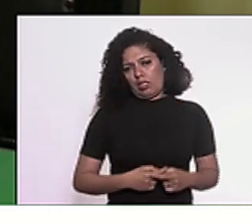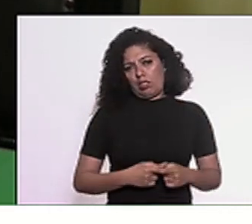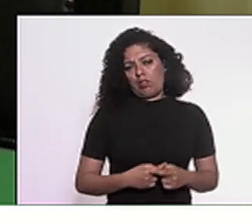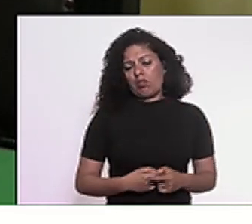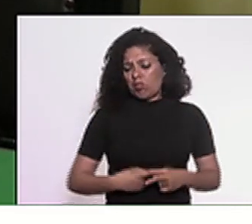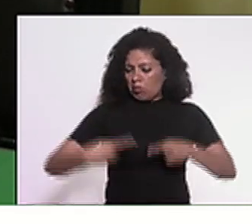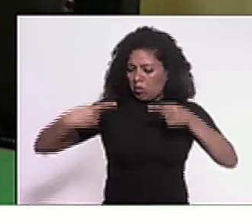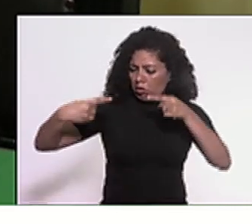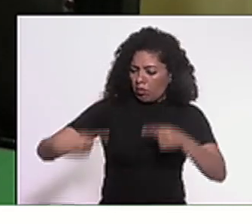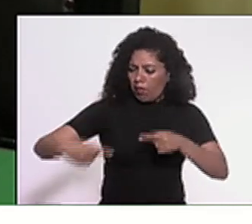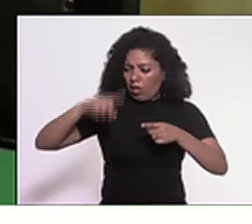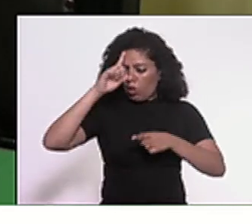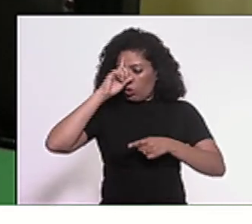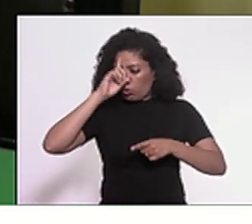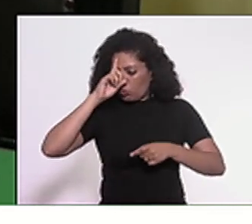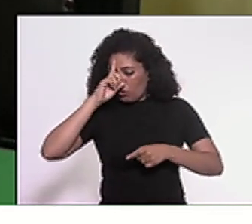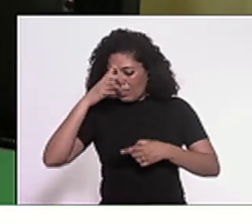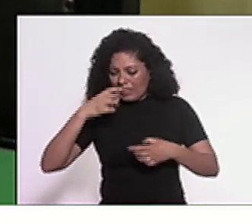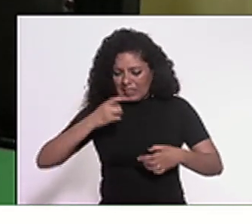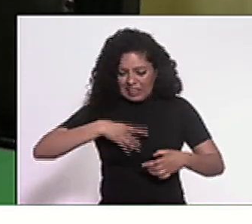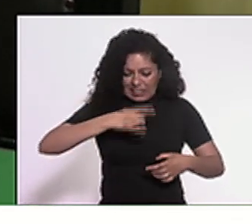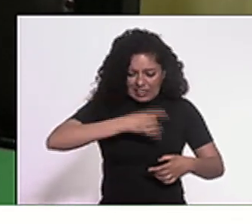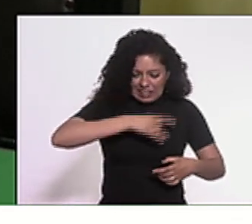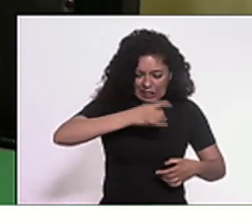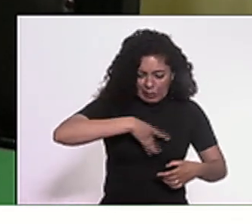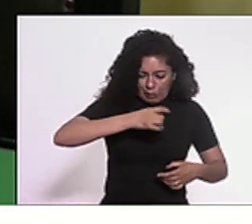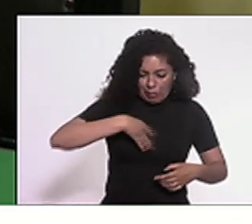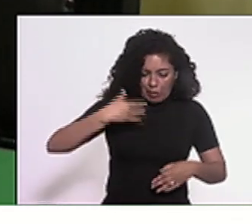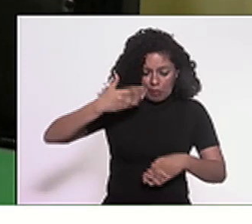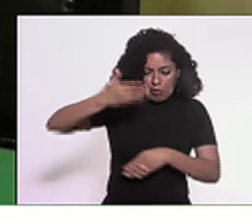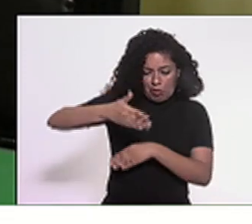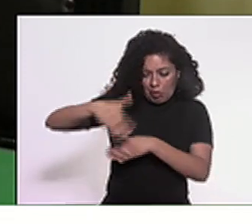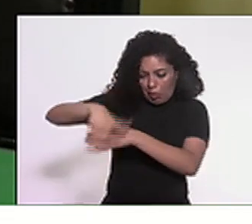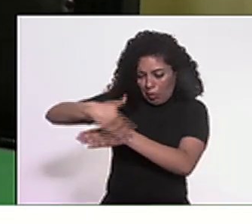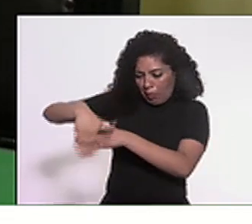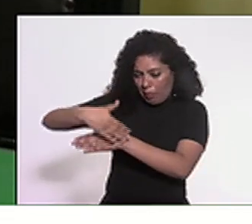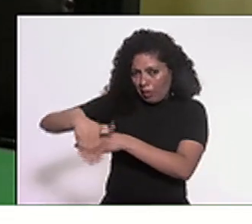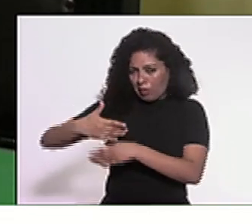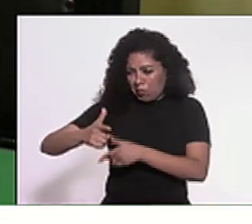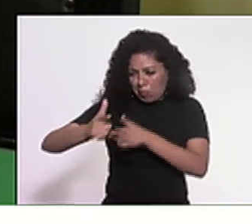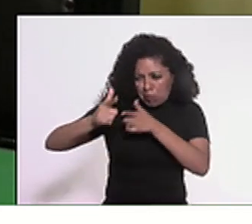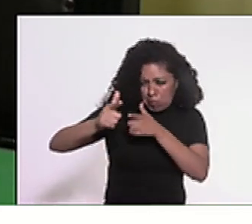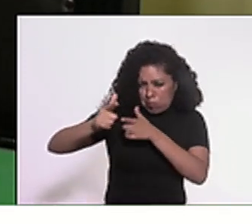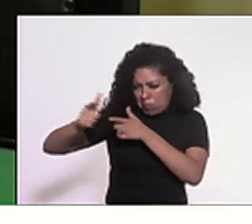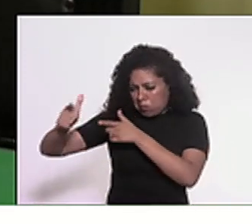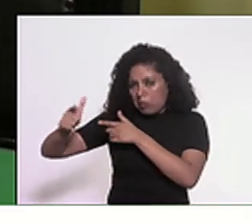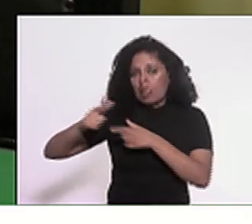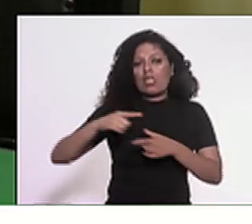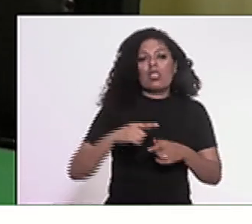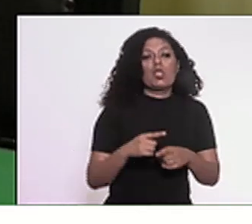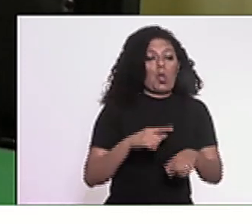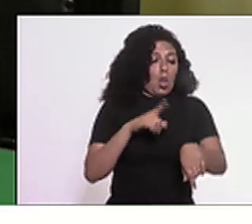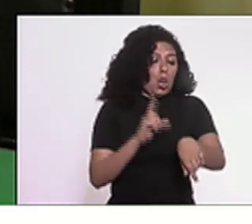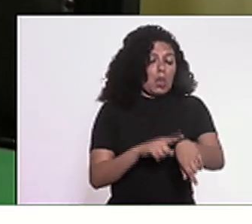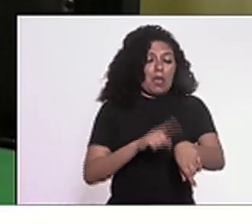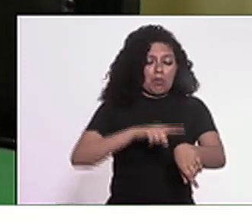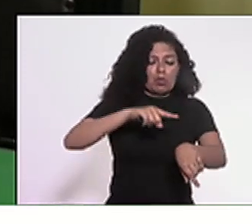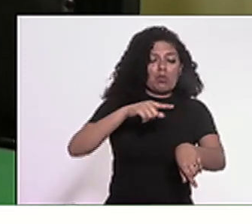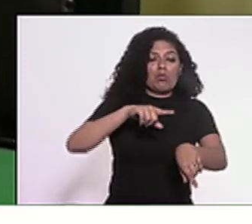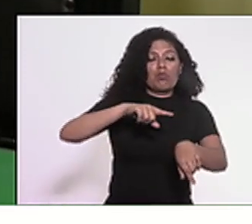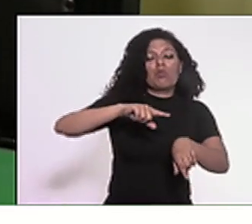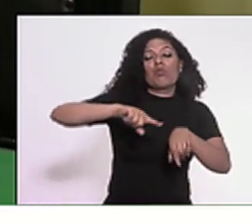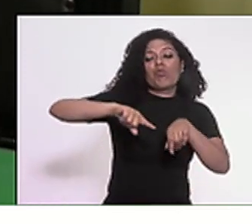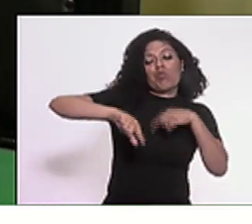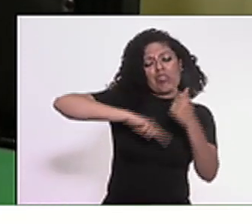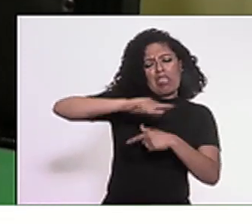enfrentam no seu dia a dia muitas vezes a tensão de estar indo às ruas sobre uma escala rigorosa, sobre um assédio